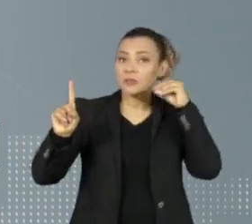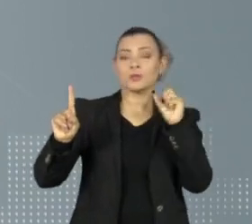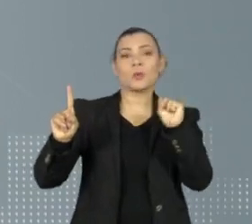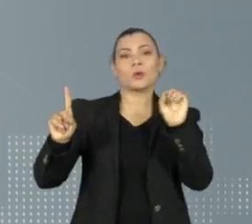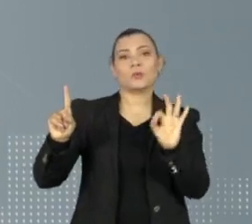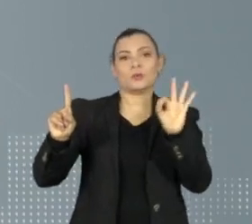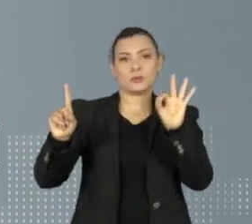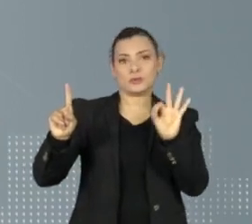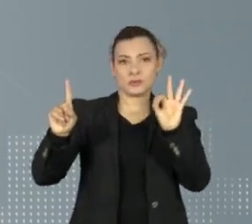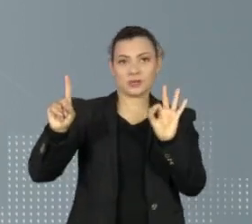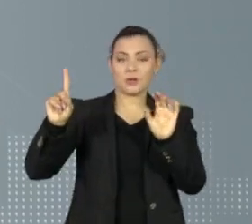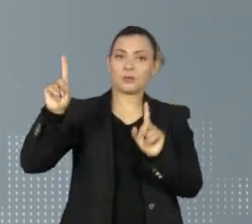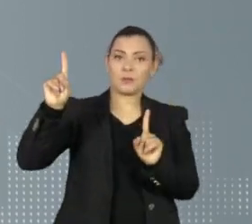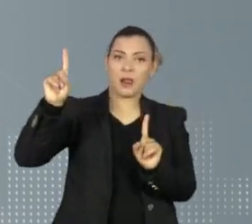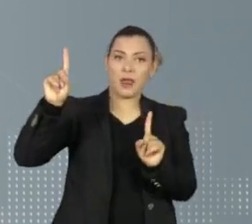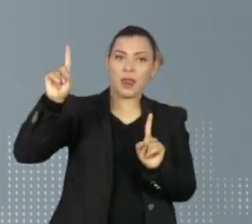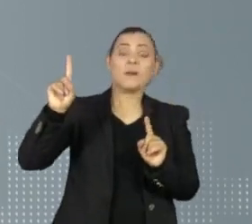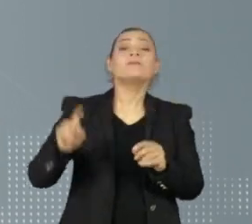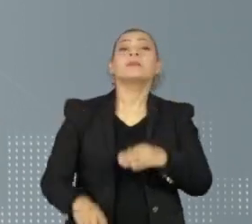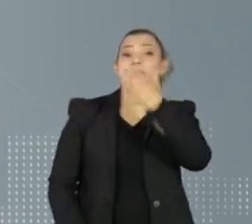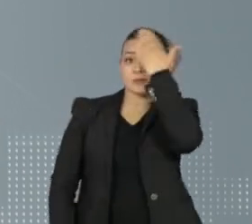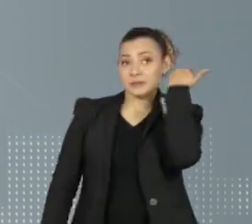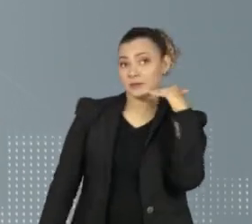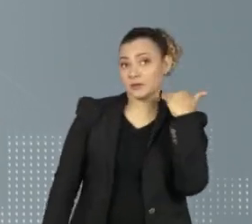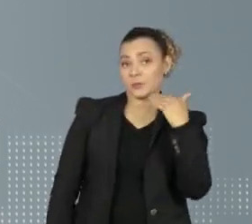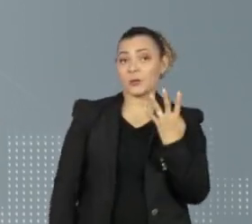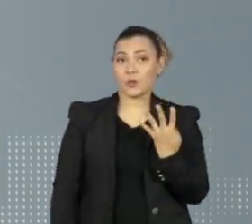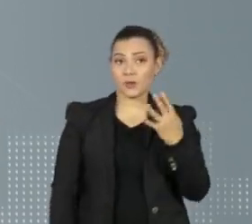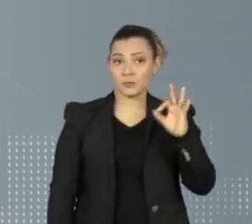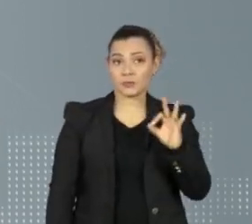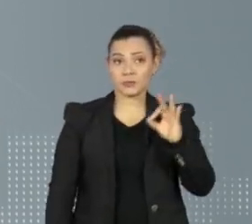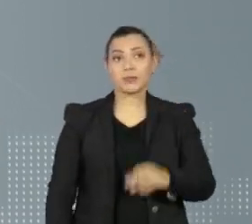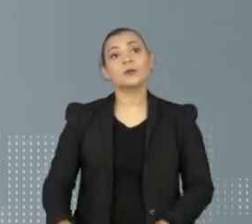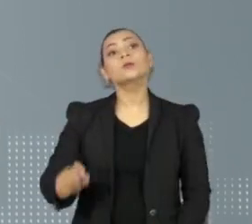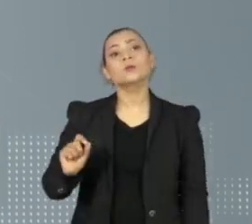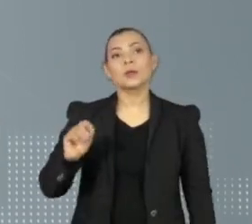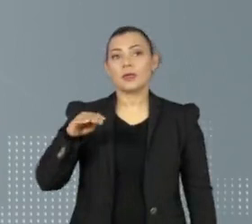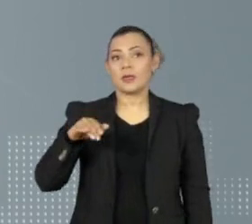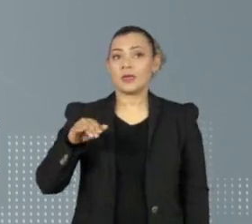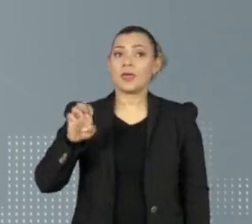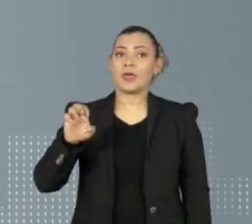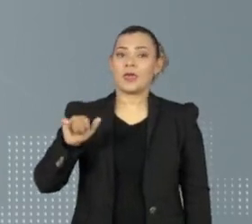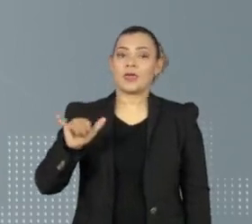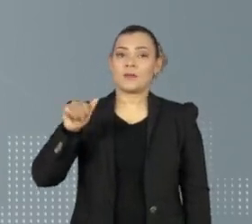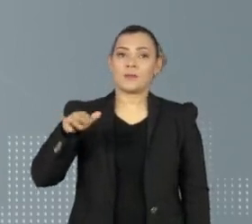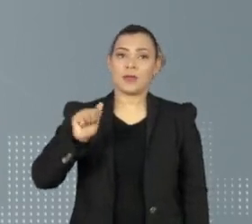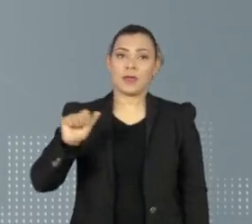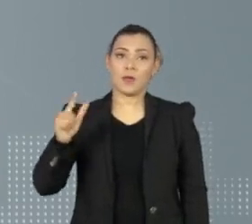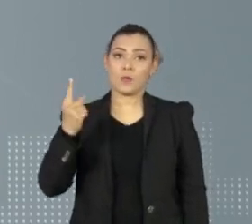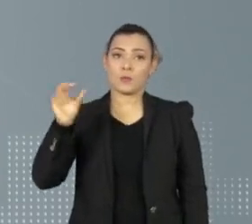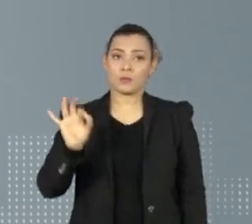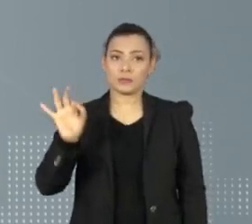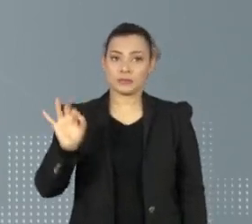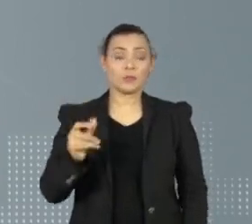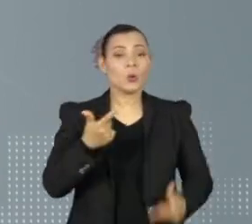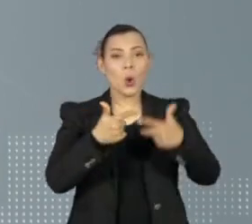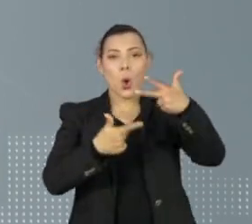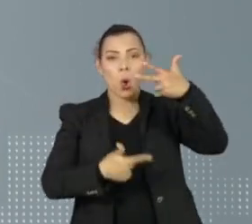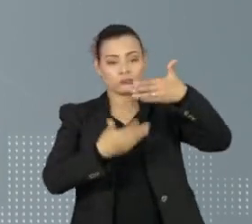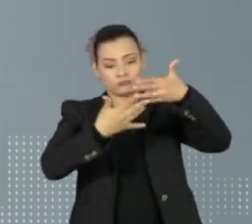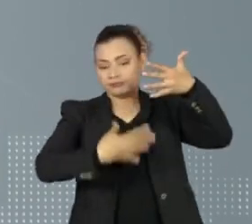oito por cento Simone tebet do MDB tem quatro eymael do democracia Cristã um os demais não pontuaram